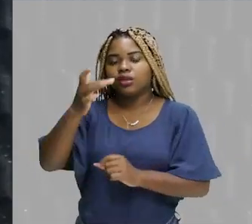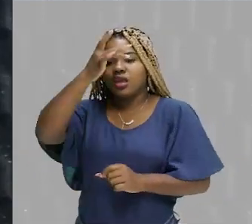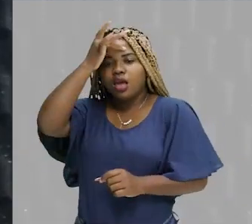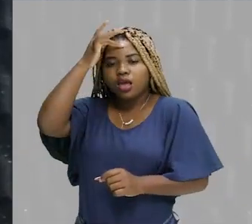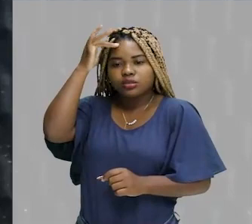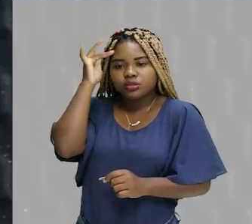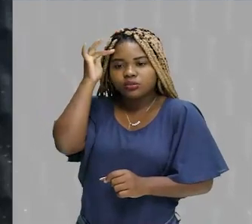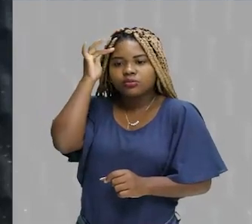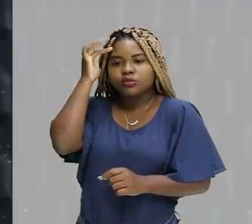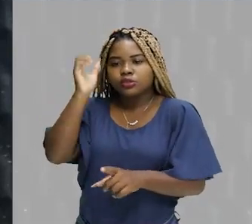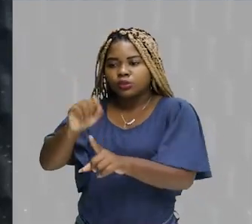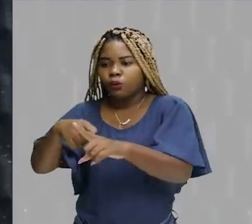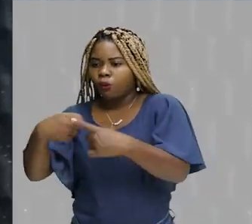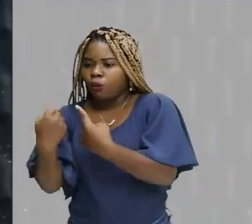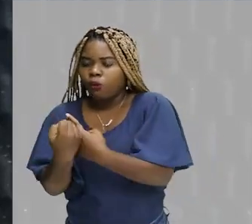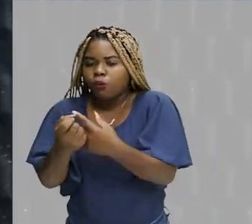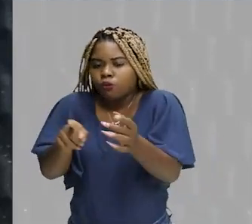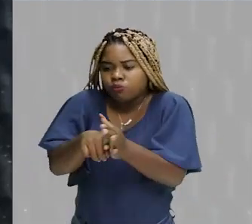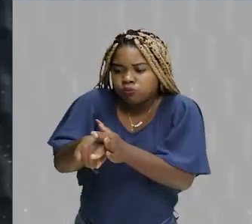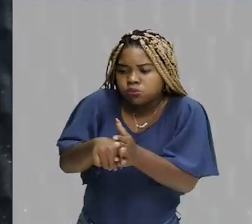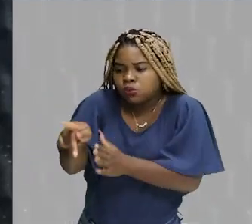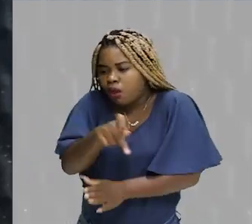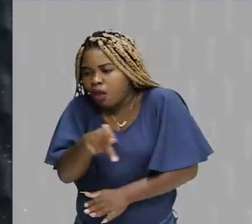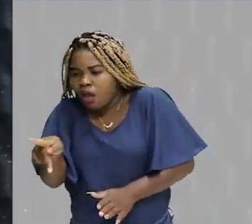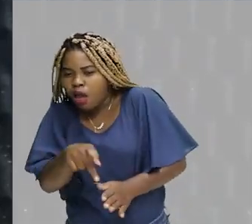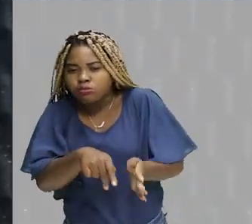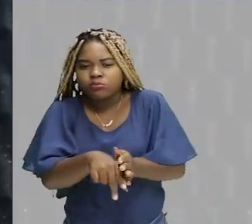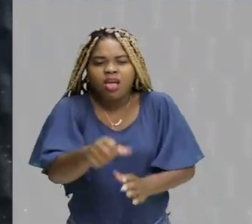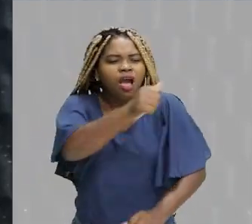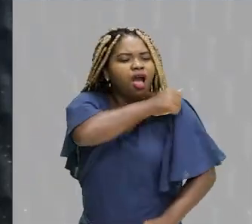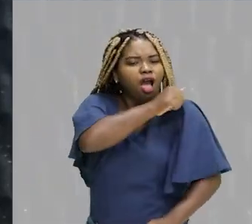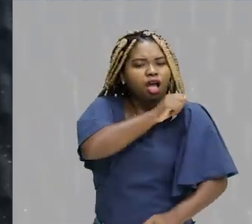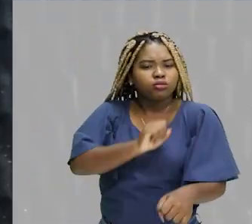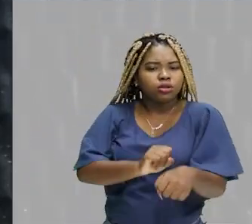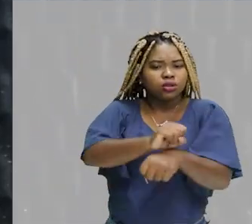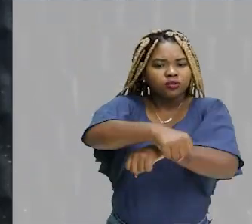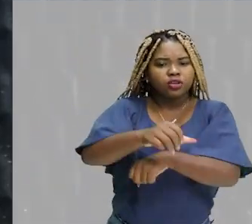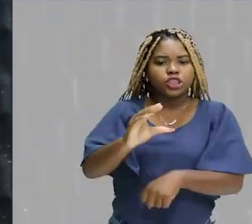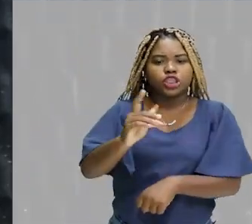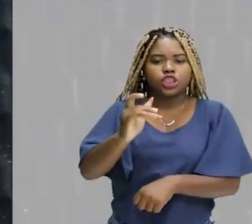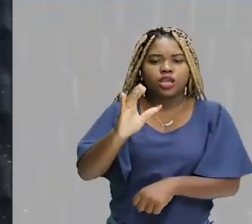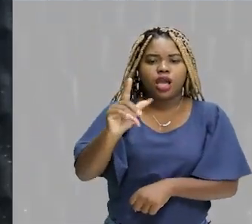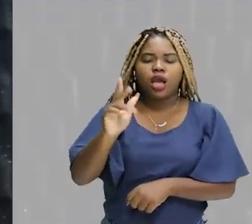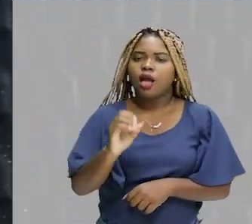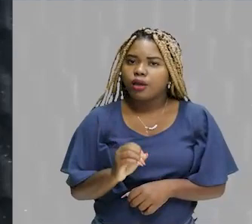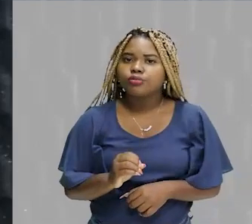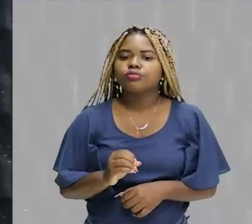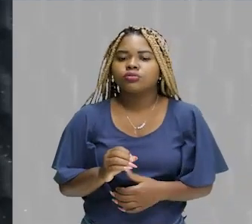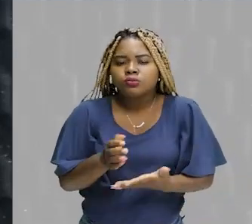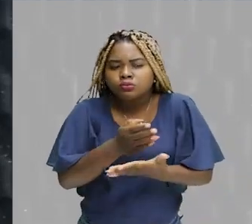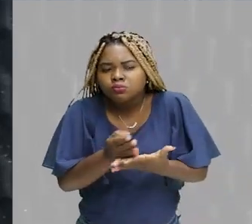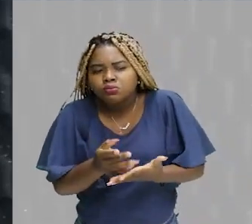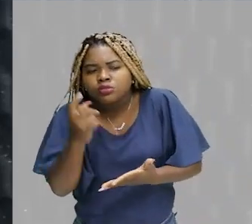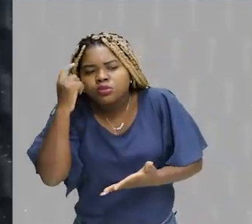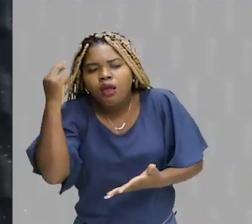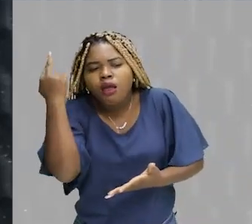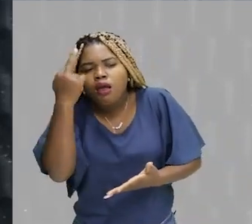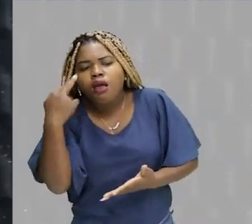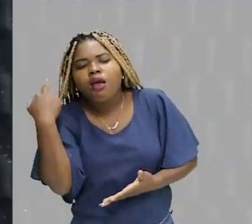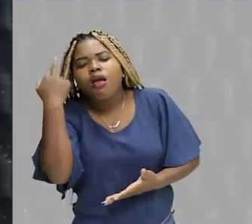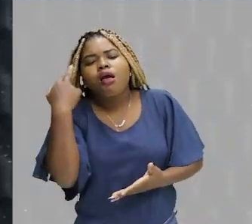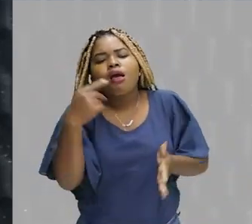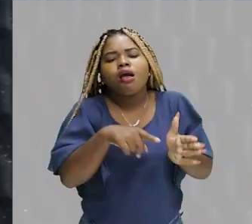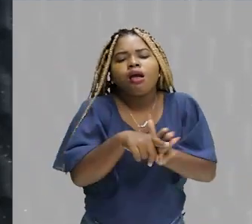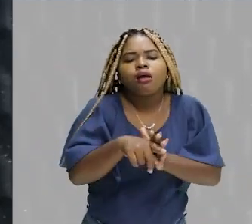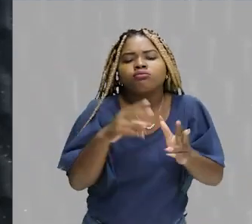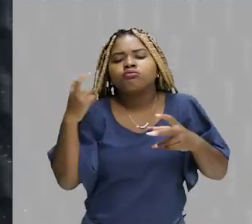sociólogos, pesquisadores, professores, alunos da Universidade de Chicago começassem a se debruçar, a